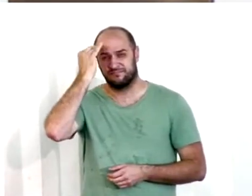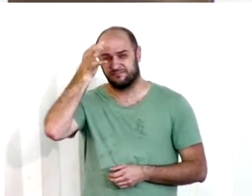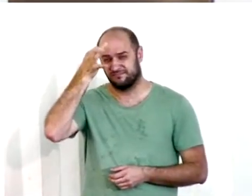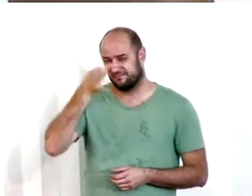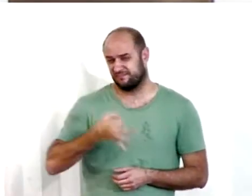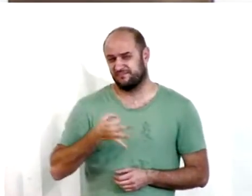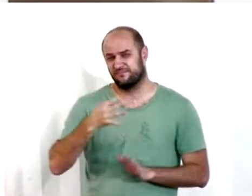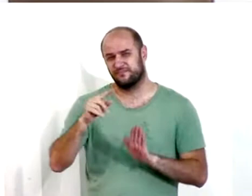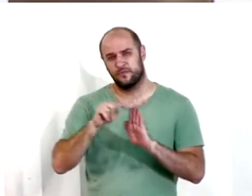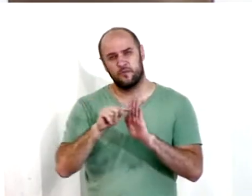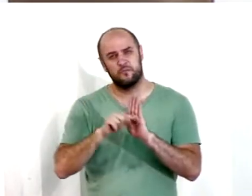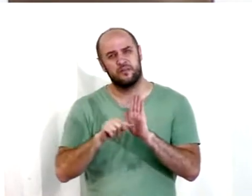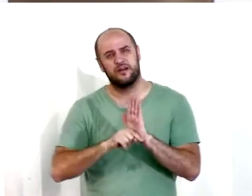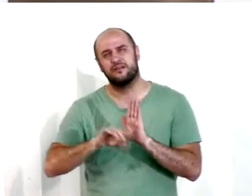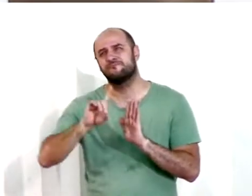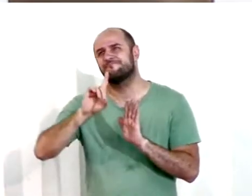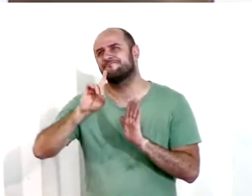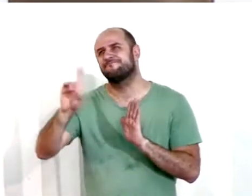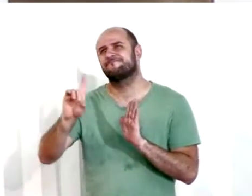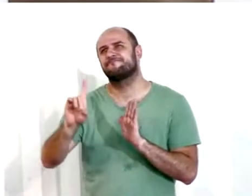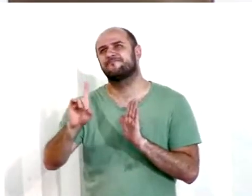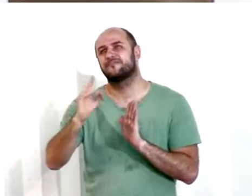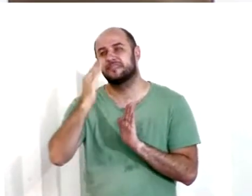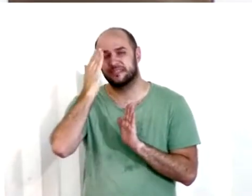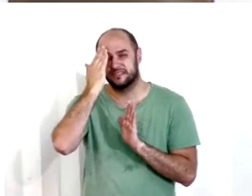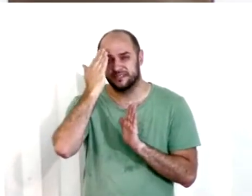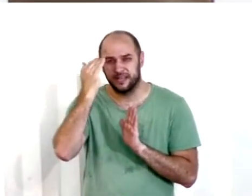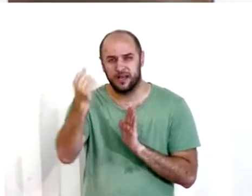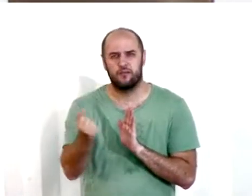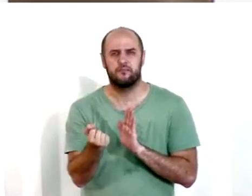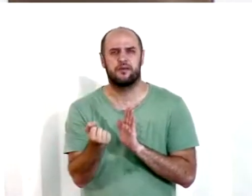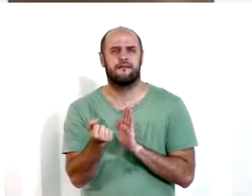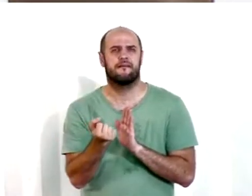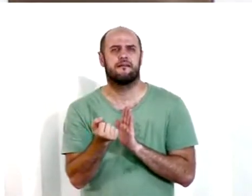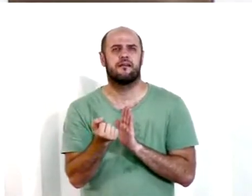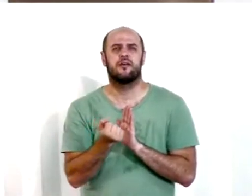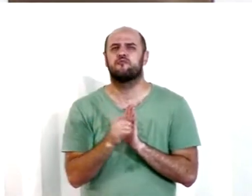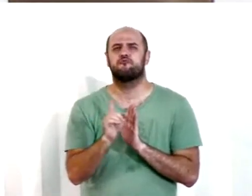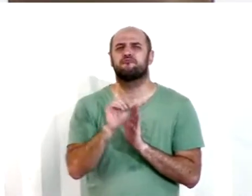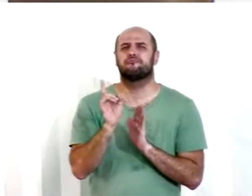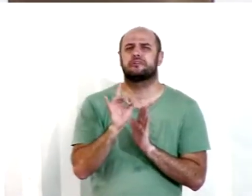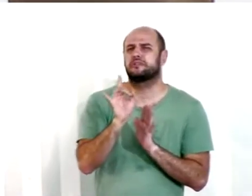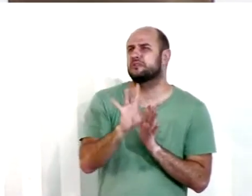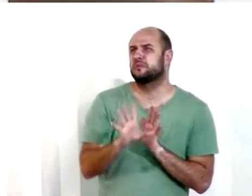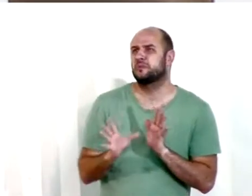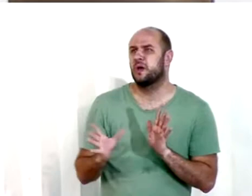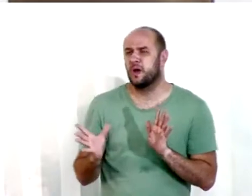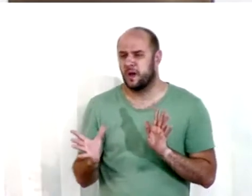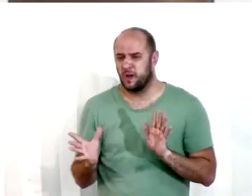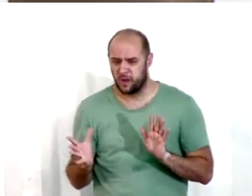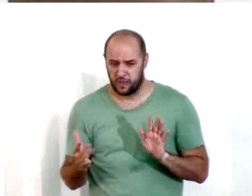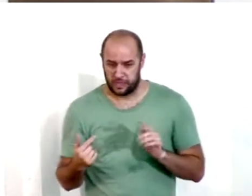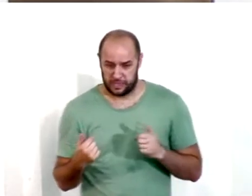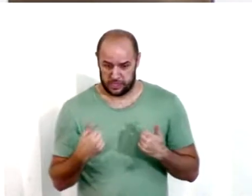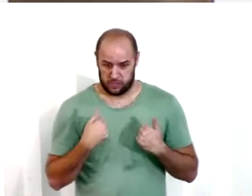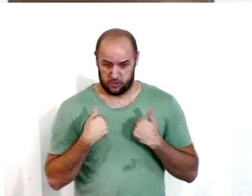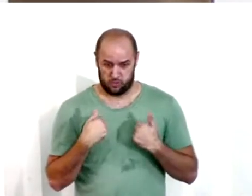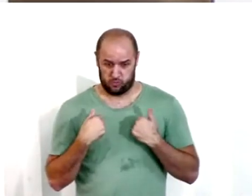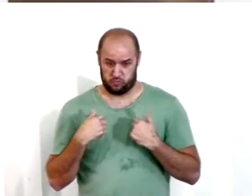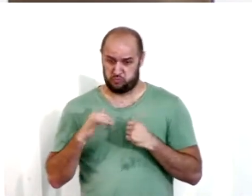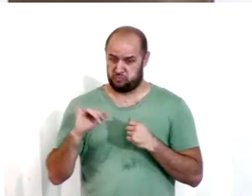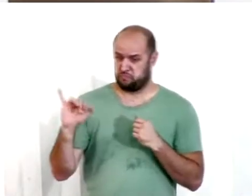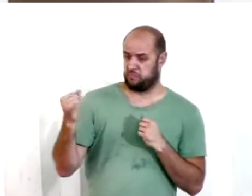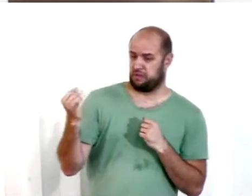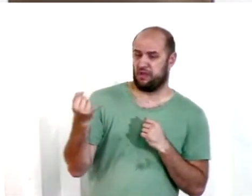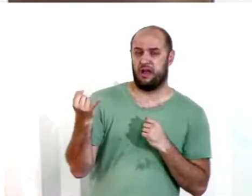esse plano eterno de Deus e saber que não é apenas para que eu desfrute dele, mas